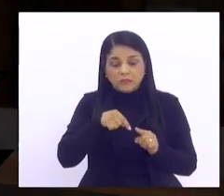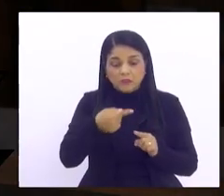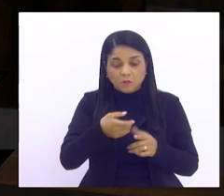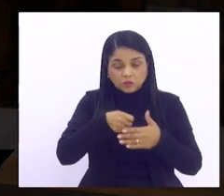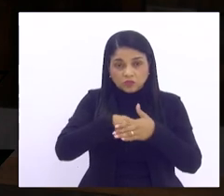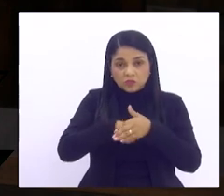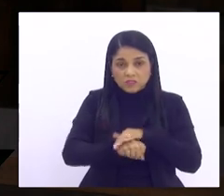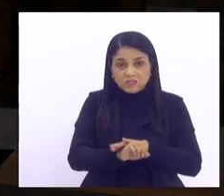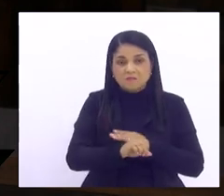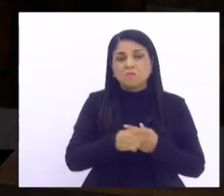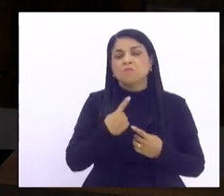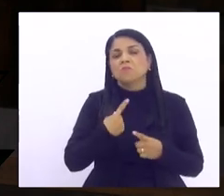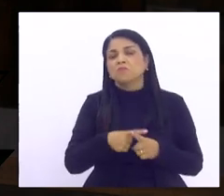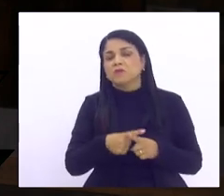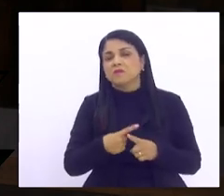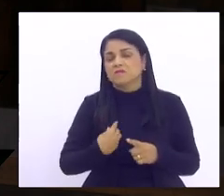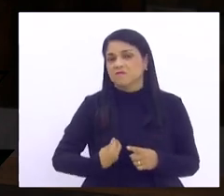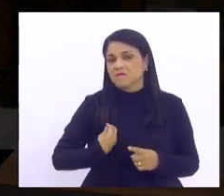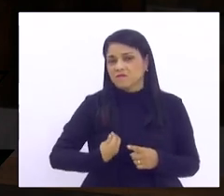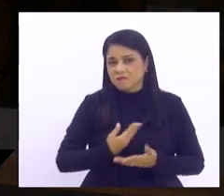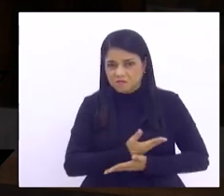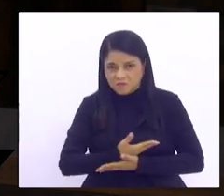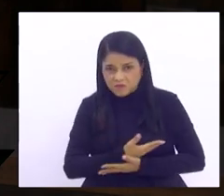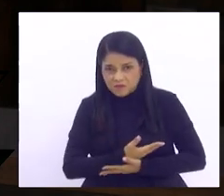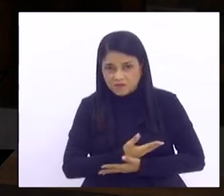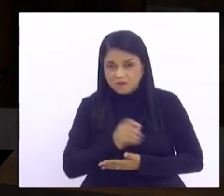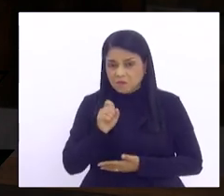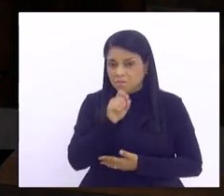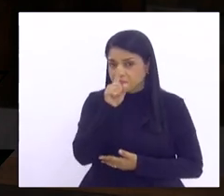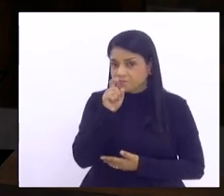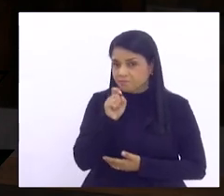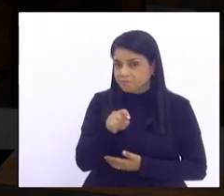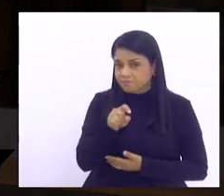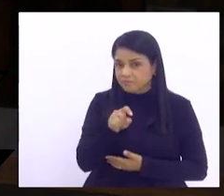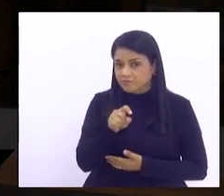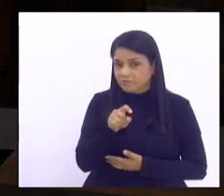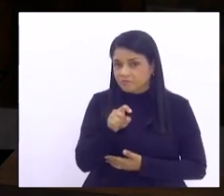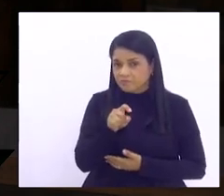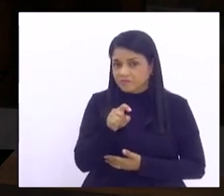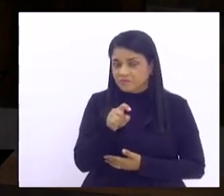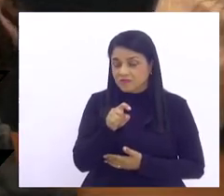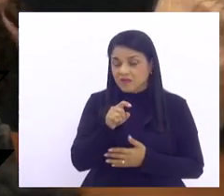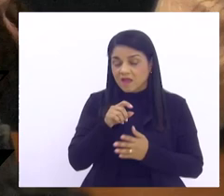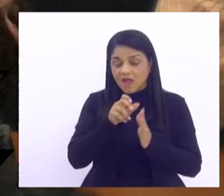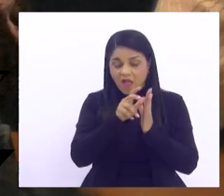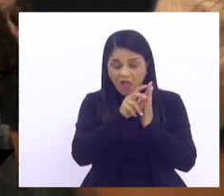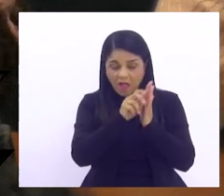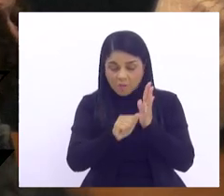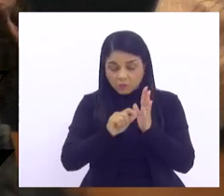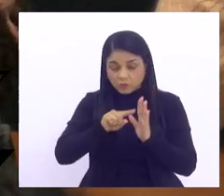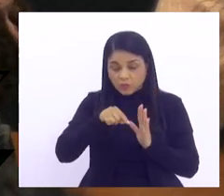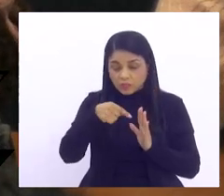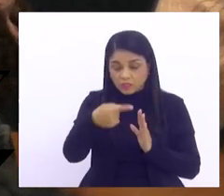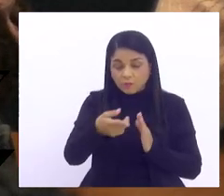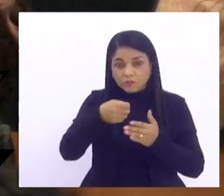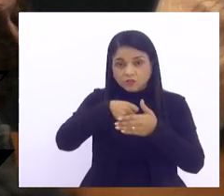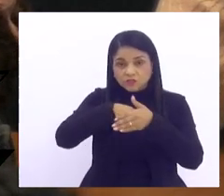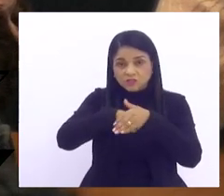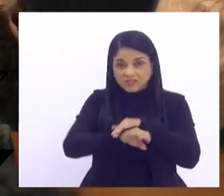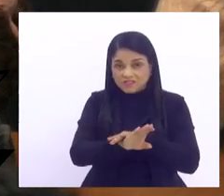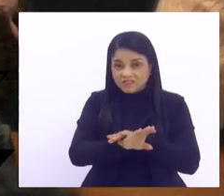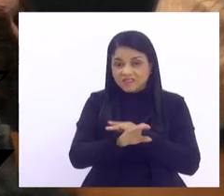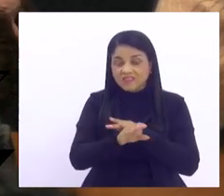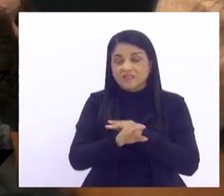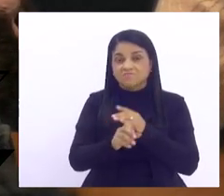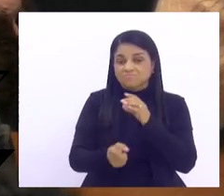deve viver? Com um ponto de interrogação. Aborto pós-nascimento. Pois é, criaram esse eufemismo